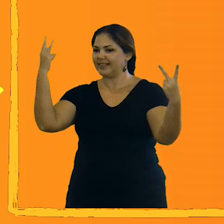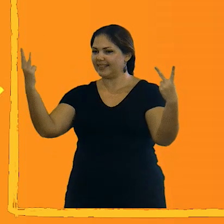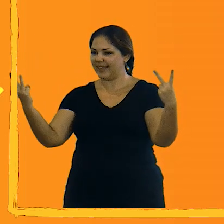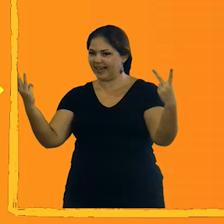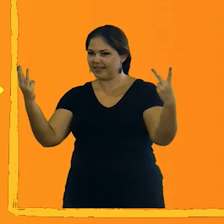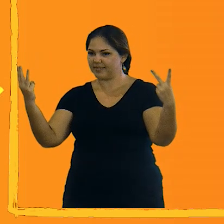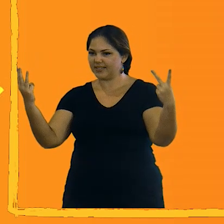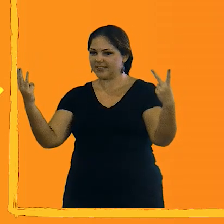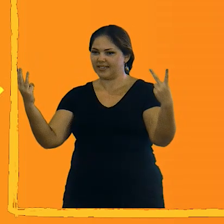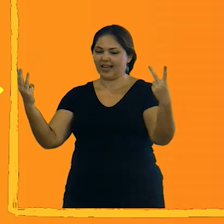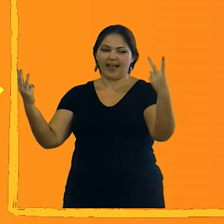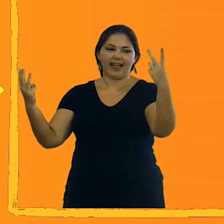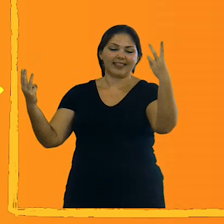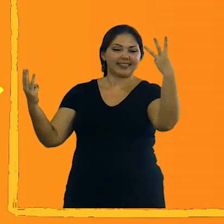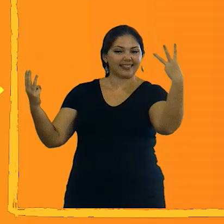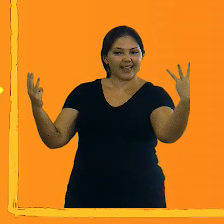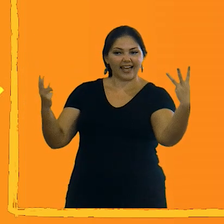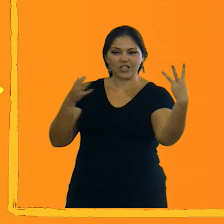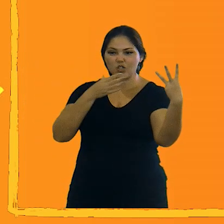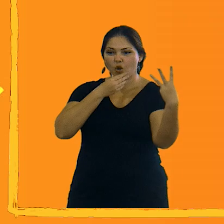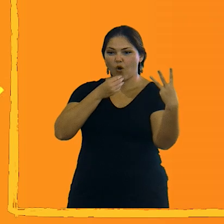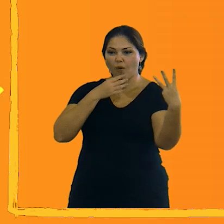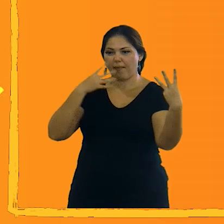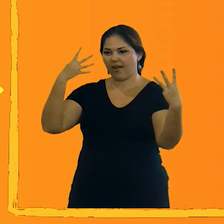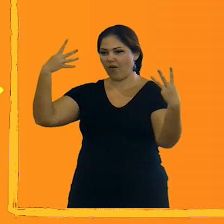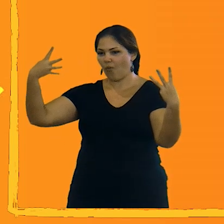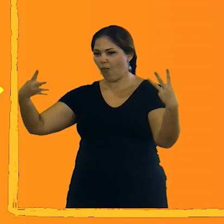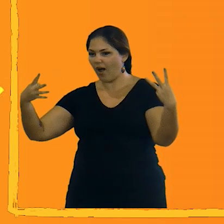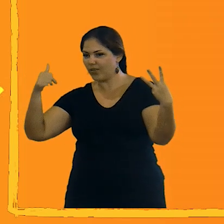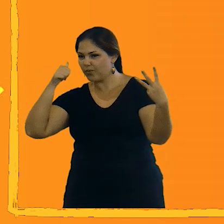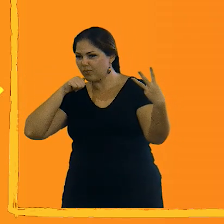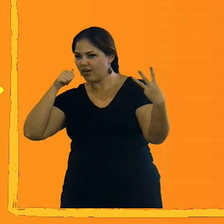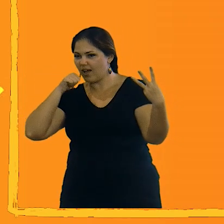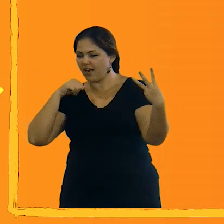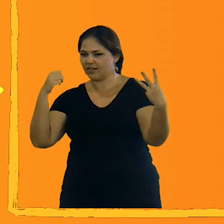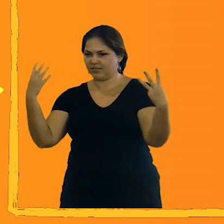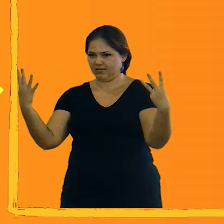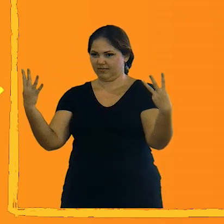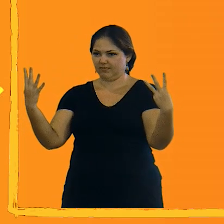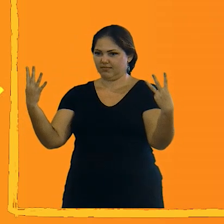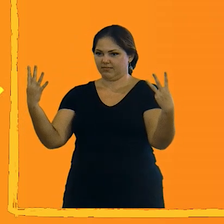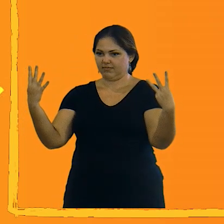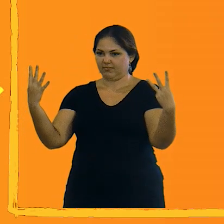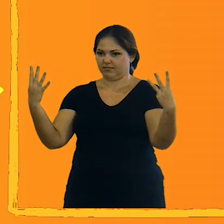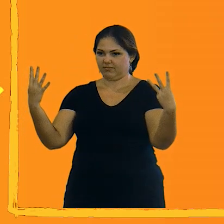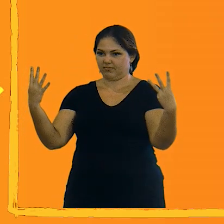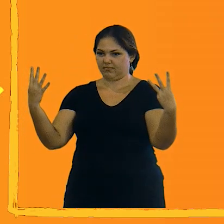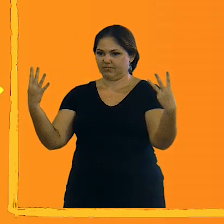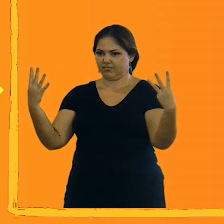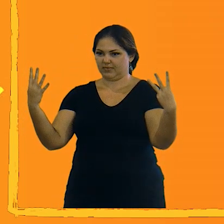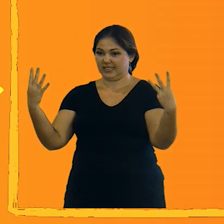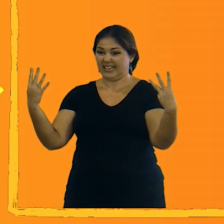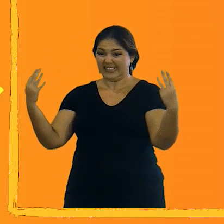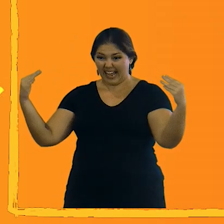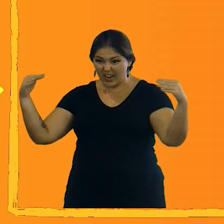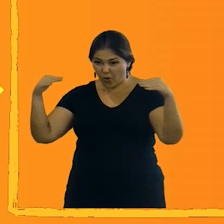três homens quatro mulheres pessoal são grandezas diretamente